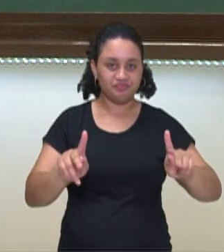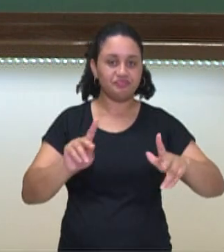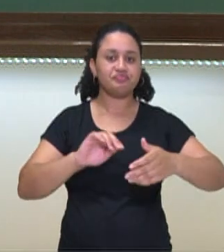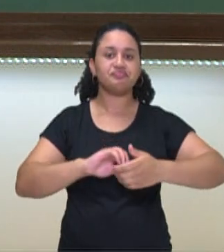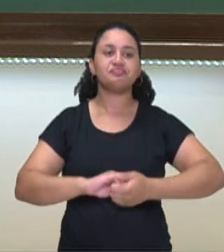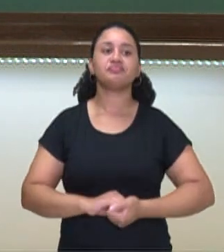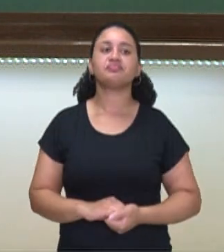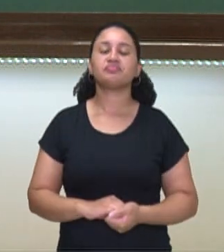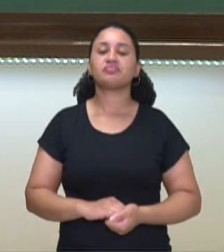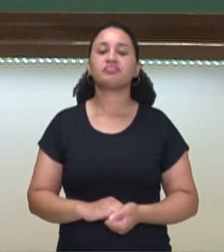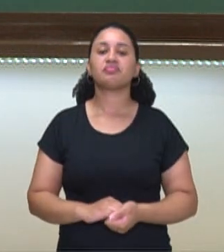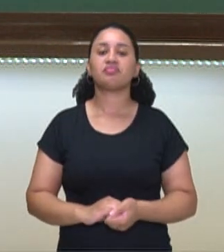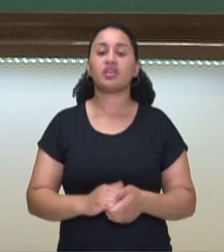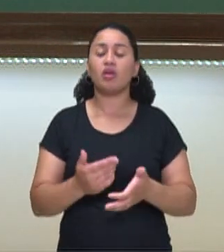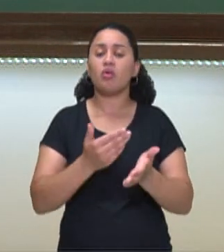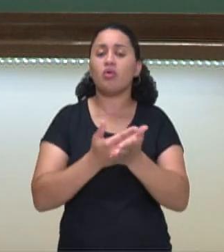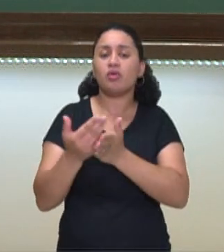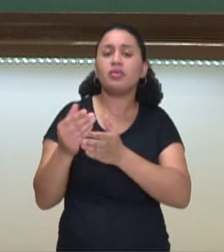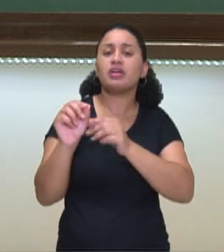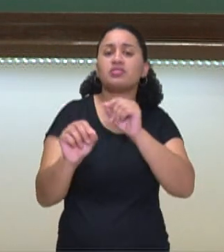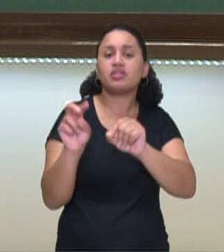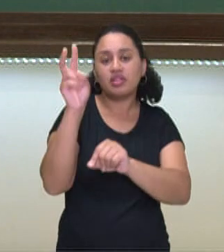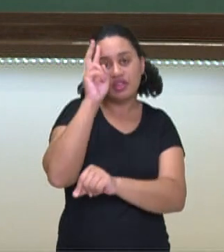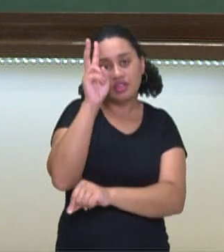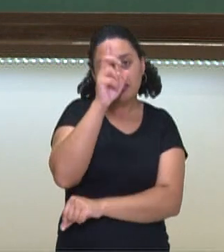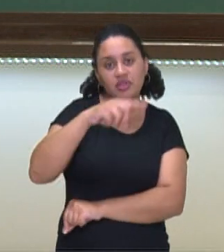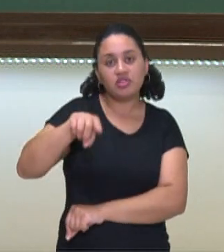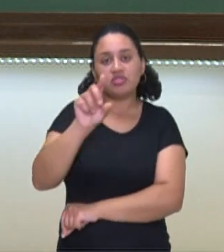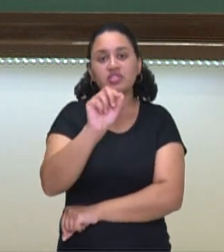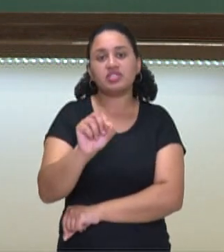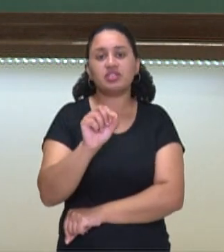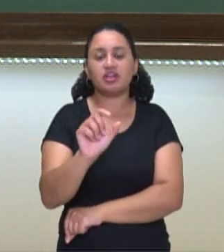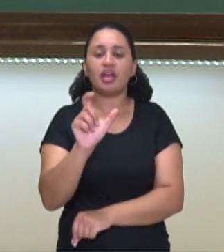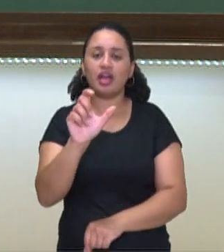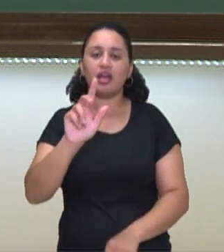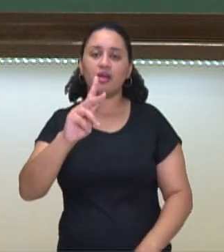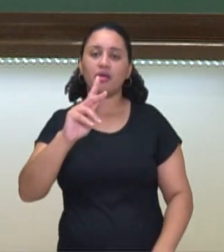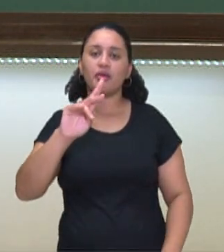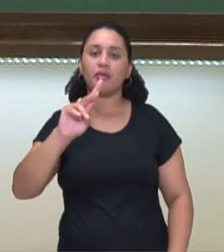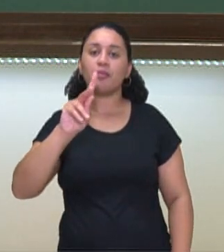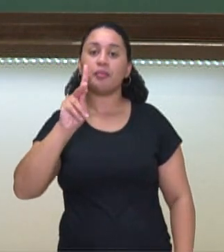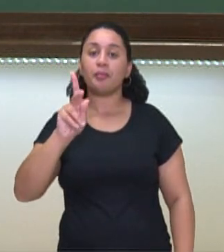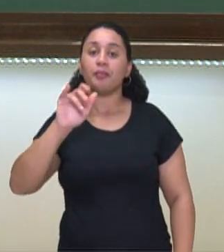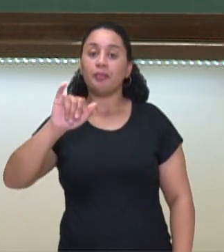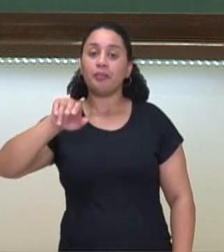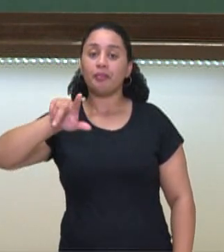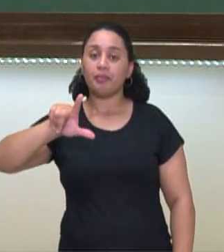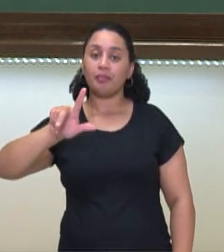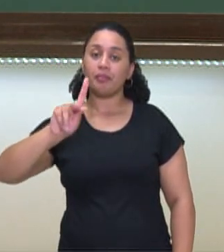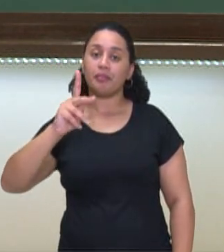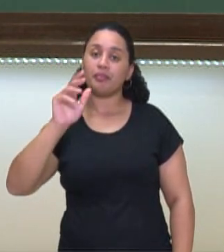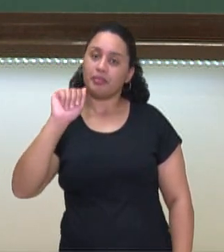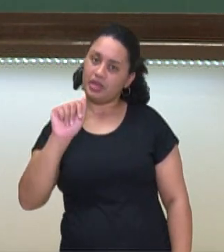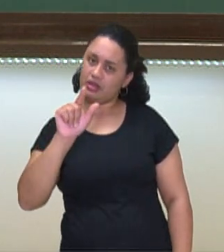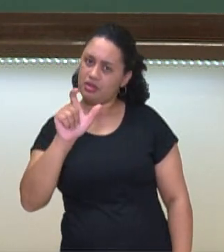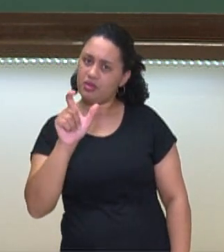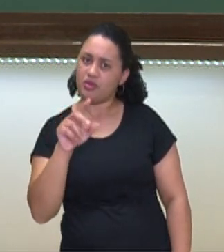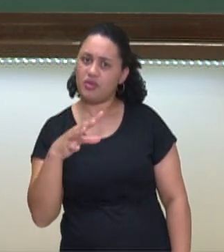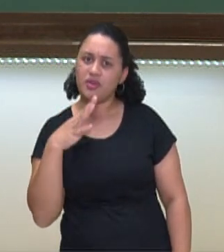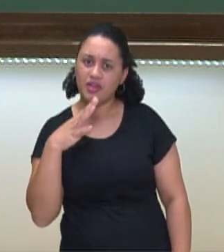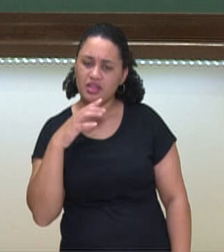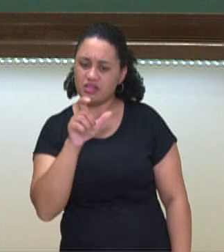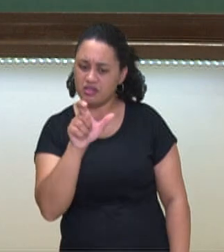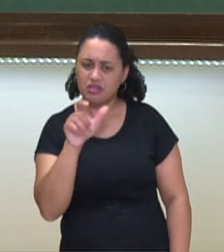elementos. Eu inicio lembrando vocês sobre as pilhas. Vocês sabem pelo que as pilhas são